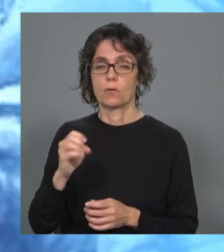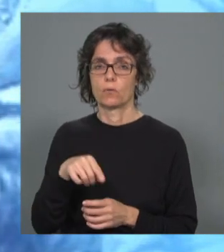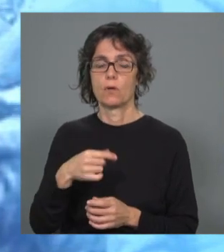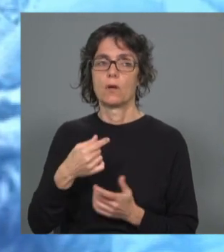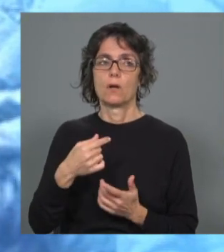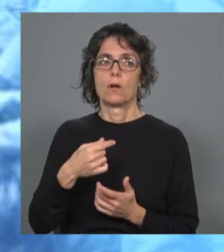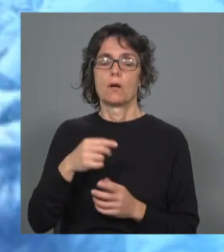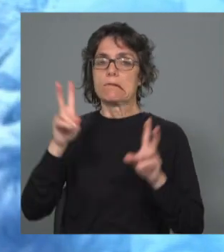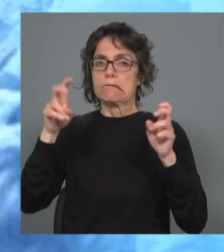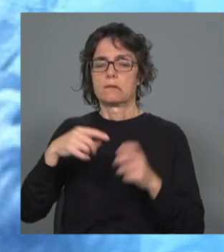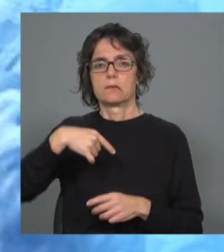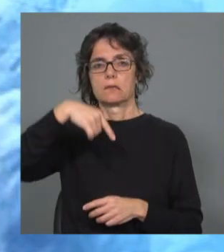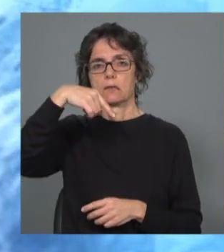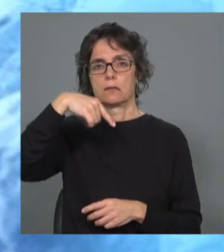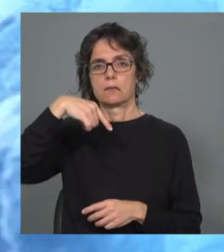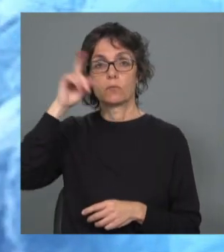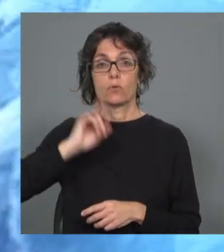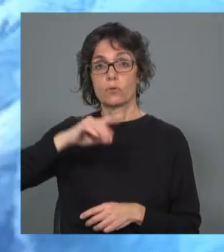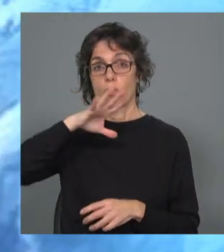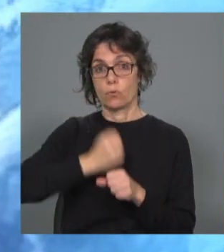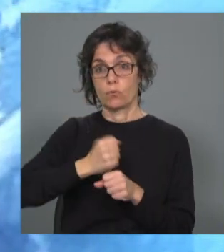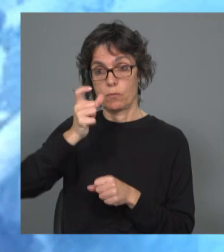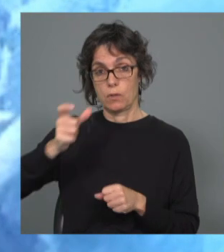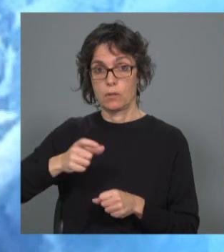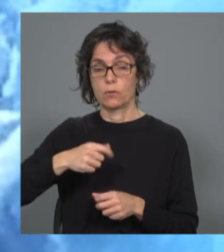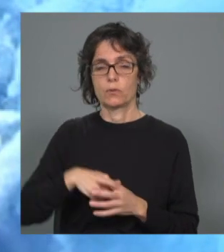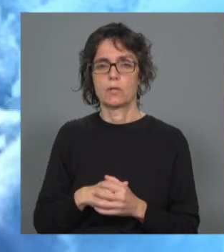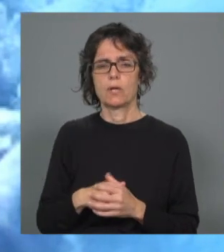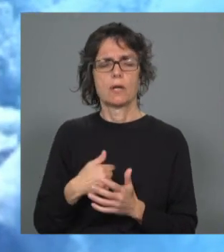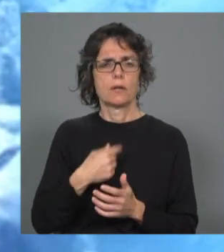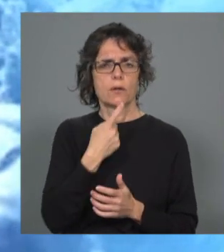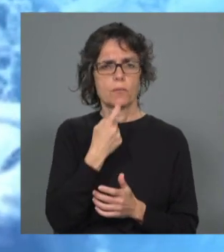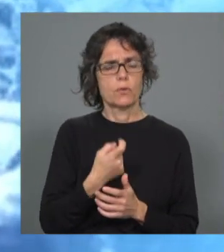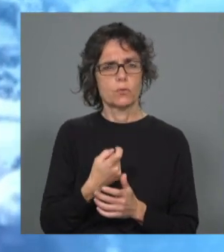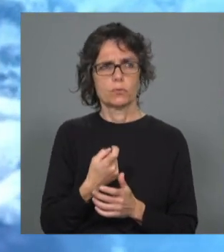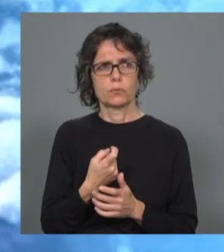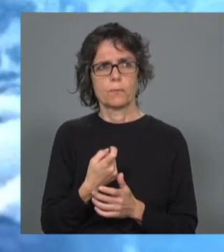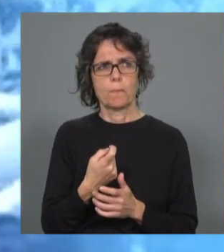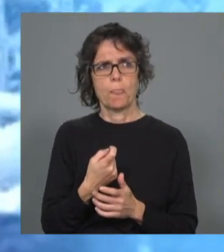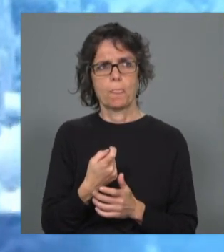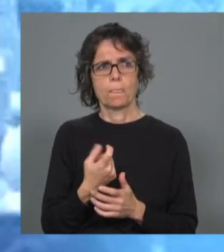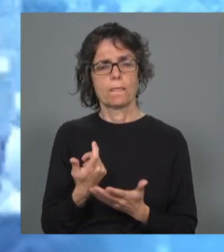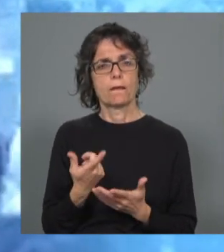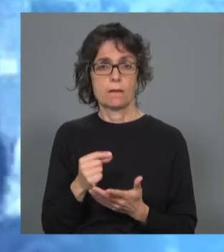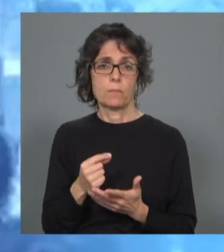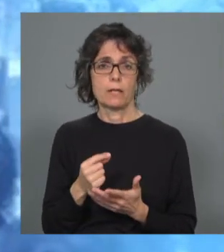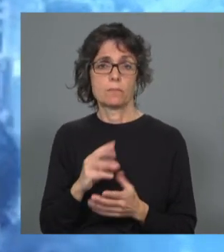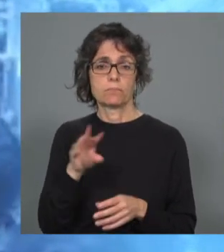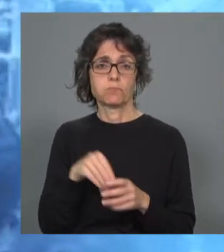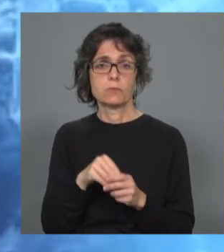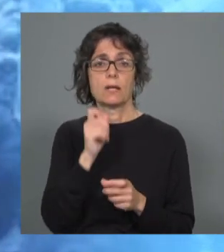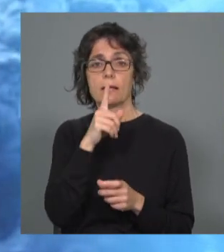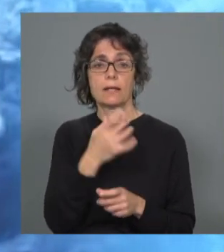Trabalhador é também ter presente aqueles que não têm acesso ao mundo do trabalho e os que não têm trabalho. O